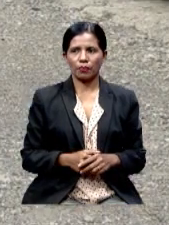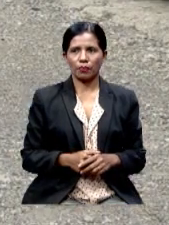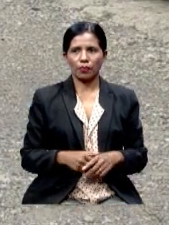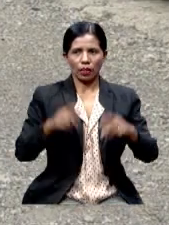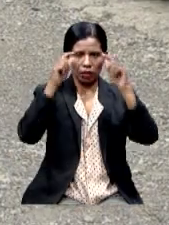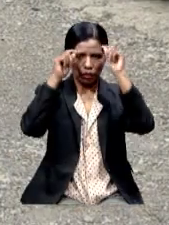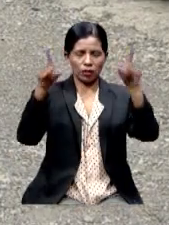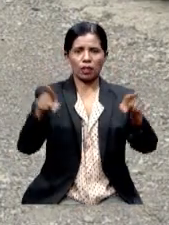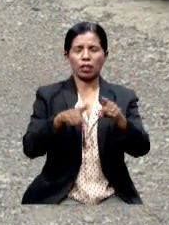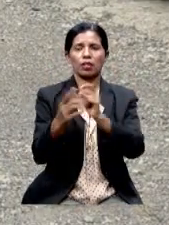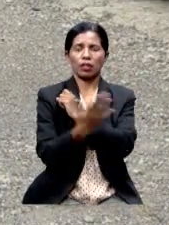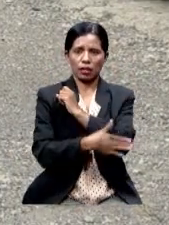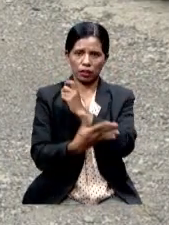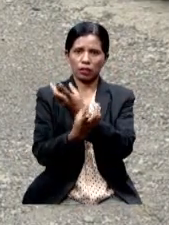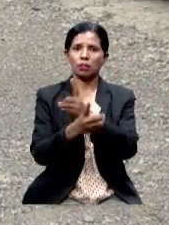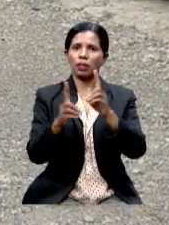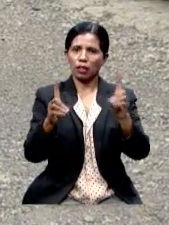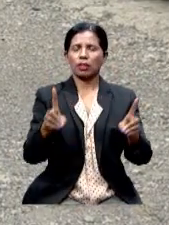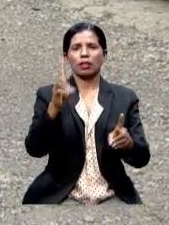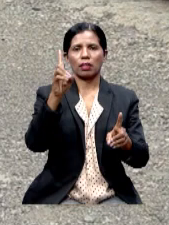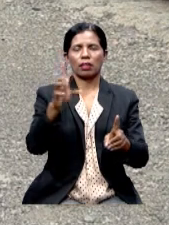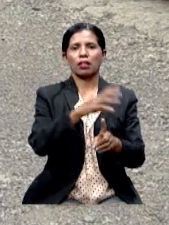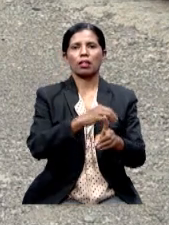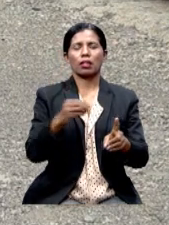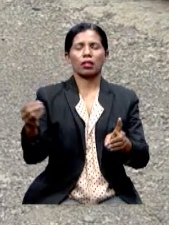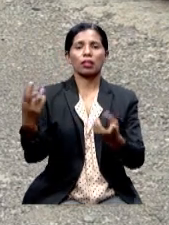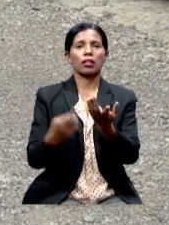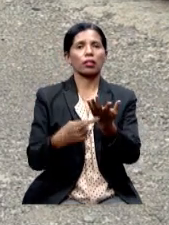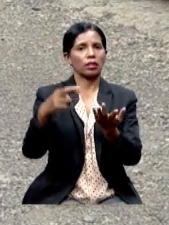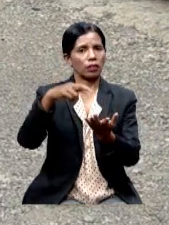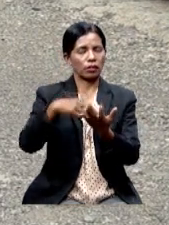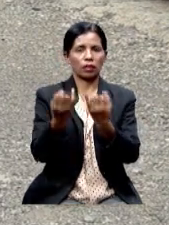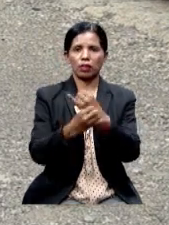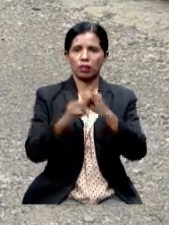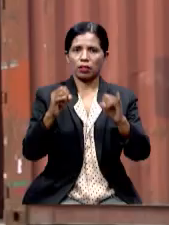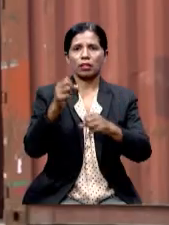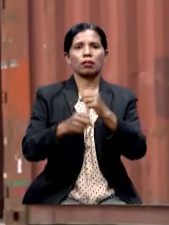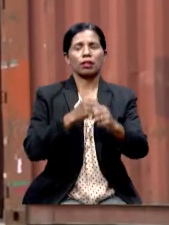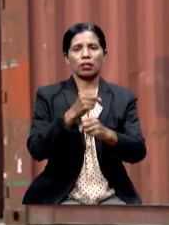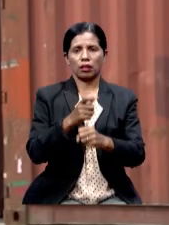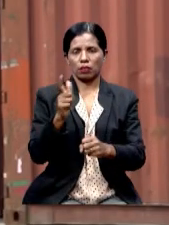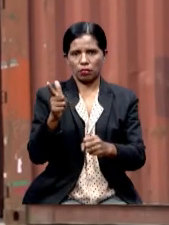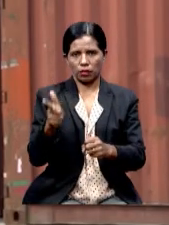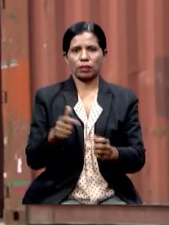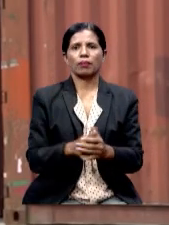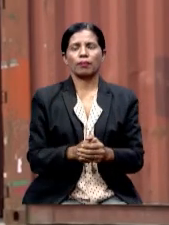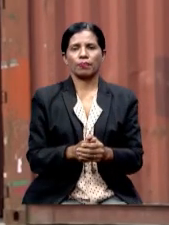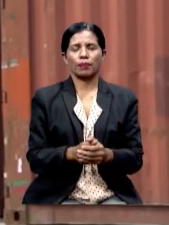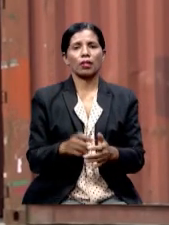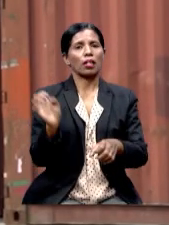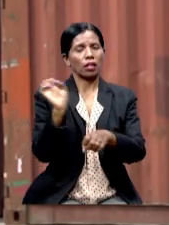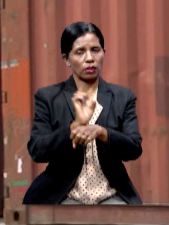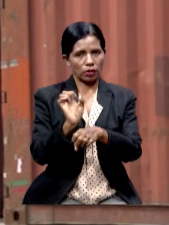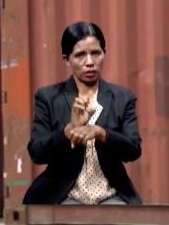Timor-Leste hane sa nação democrático ida nebe restaurana ni dependência badala ro anulo resigona. Durante ne,